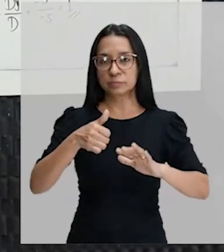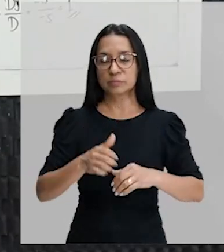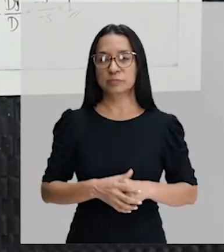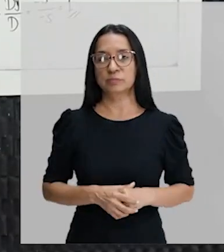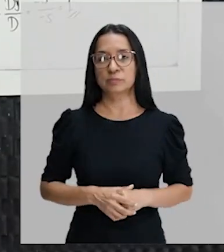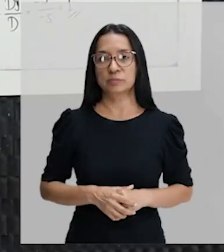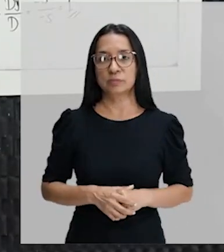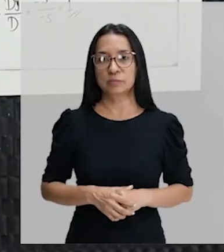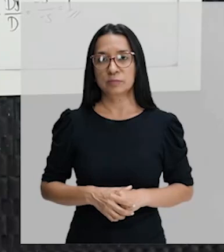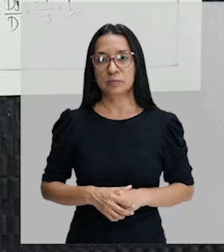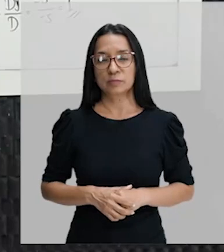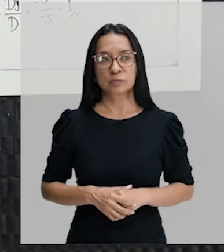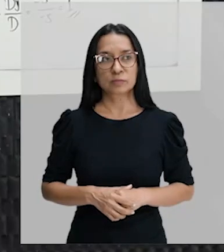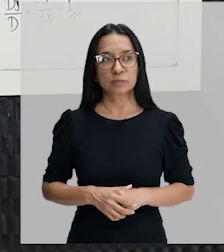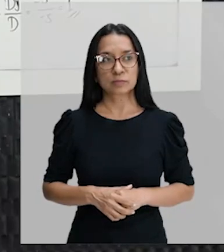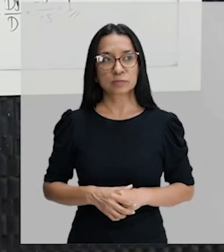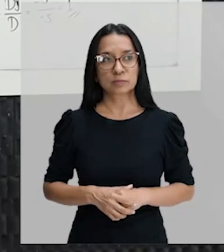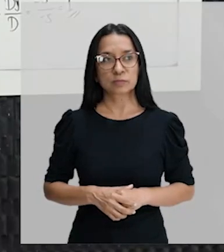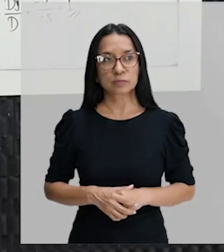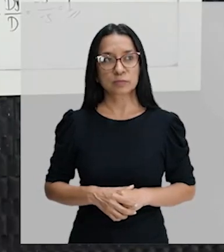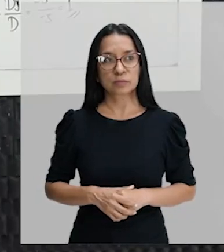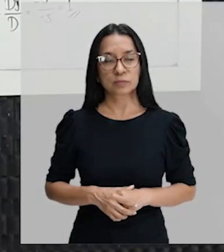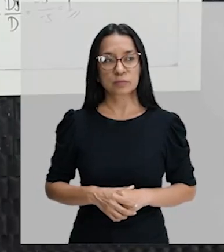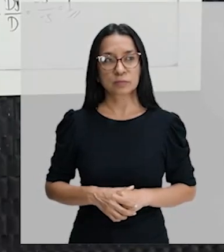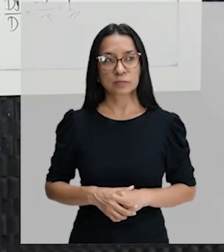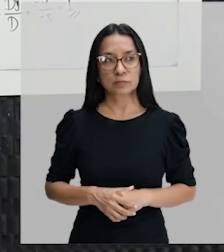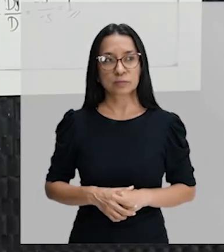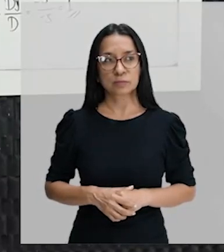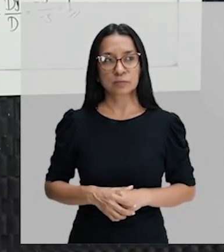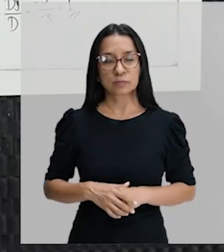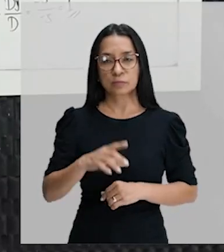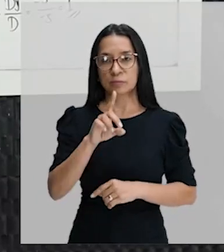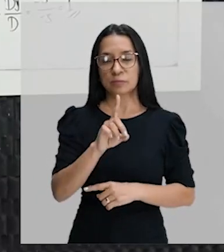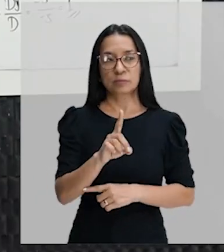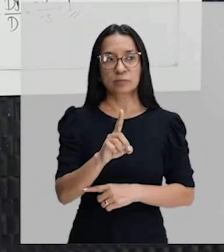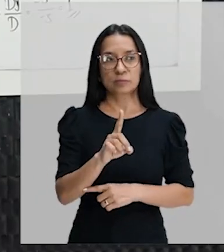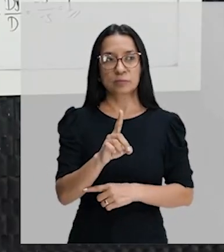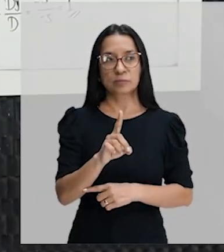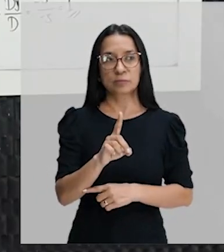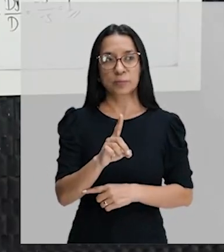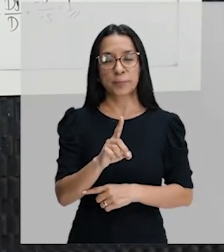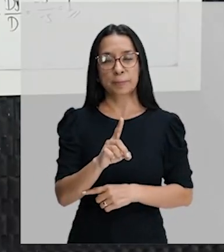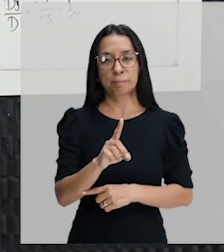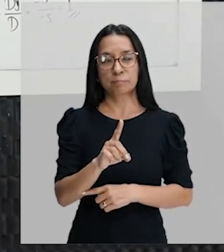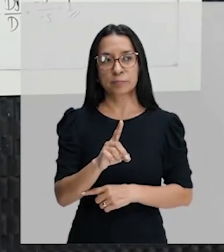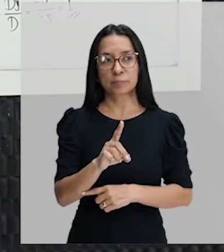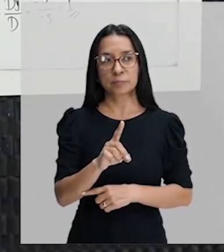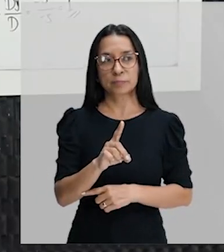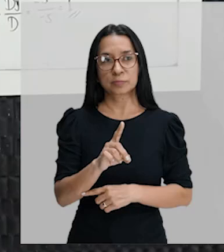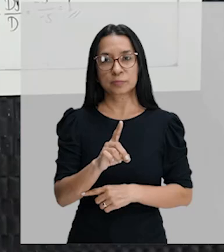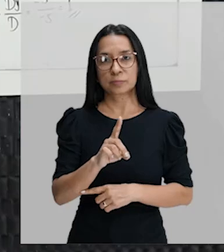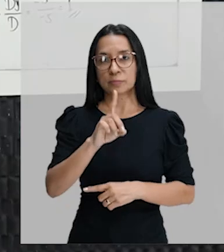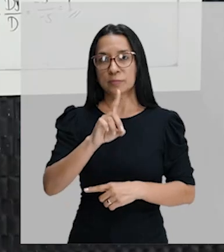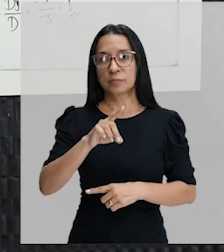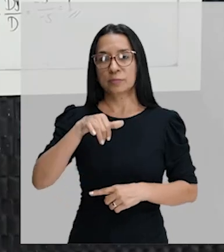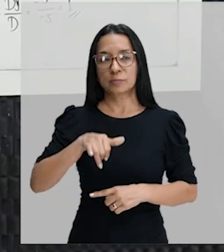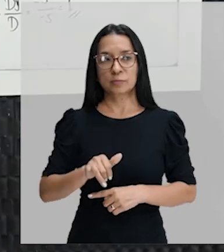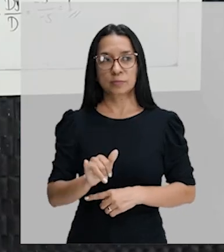o D. Vamos montar aqui a matriz D. Vamos montar aqui o